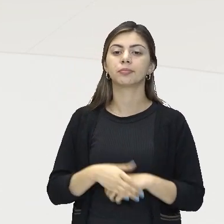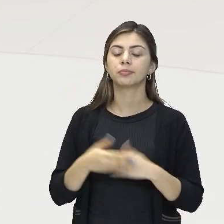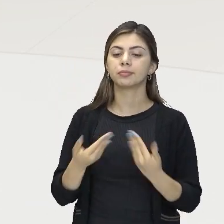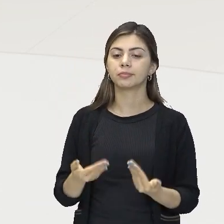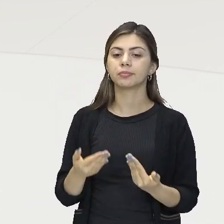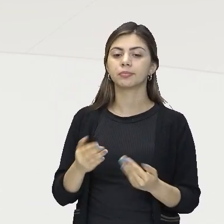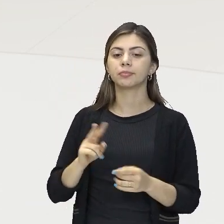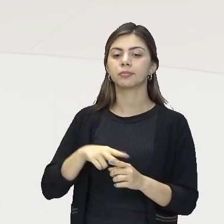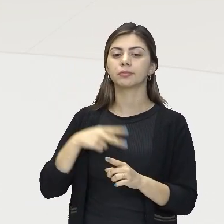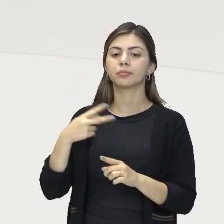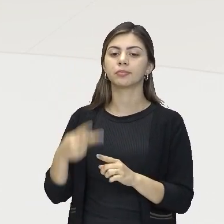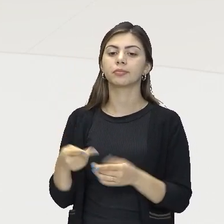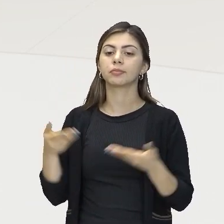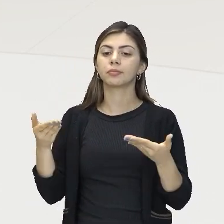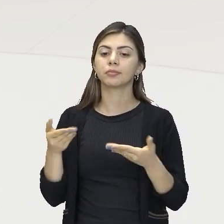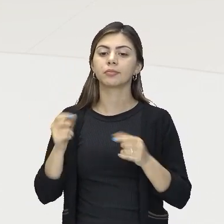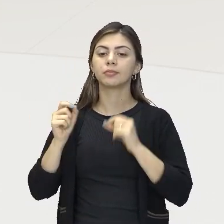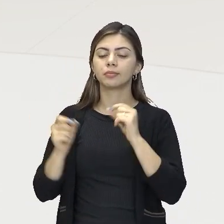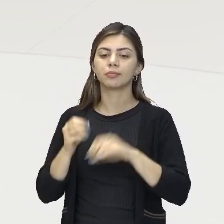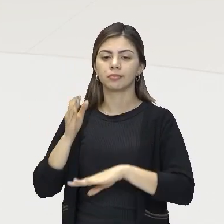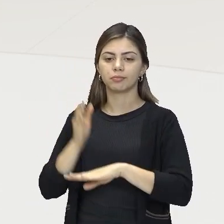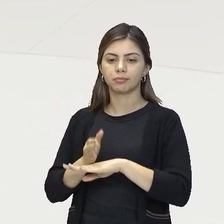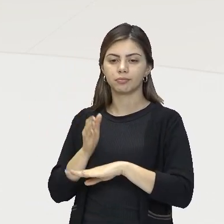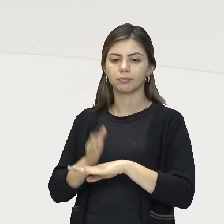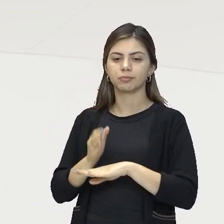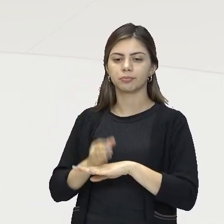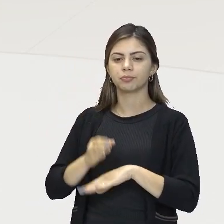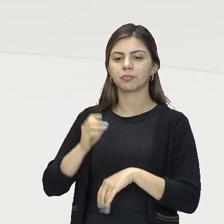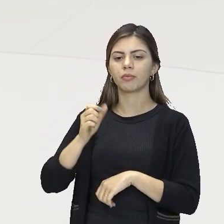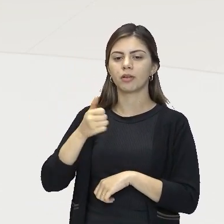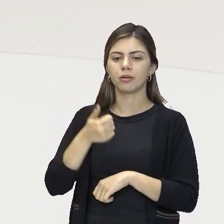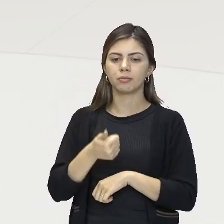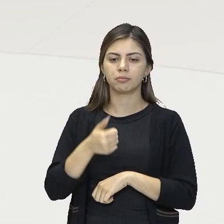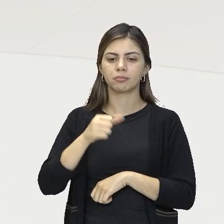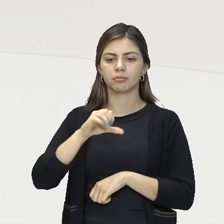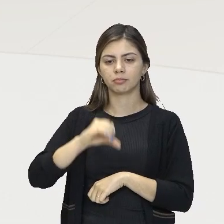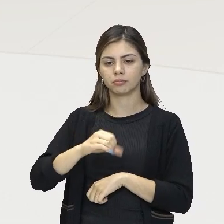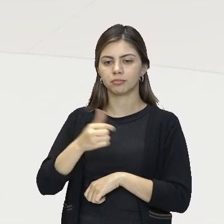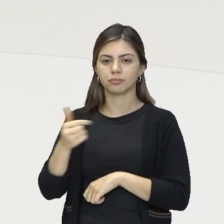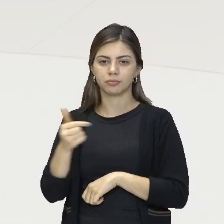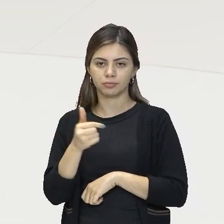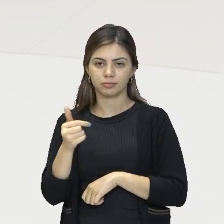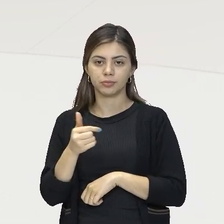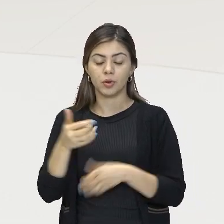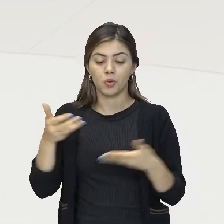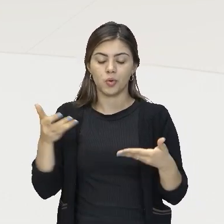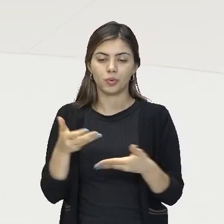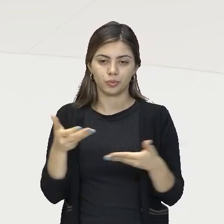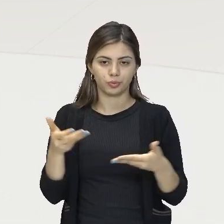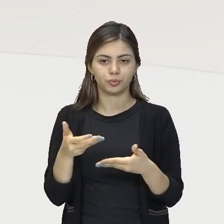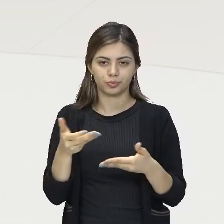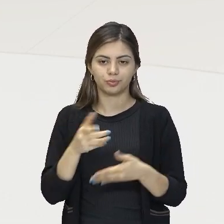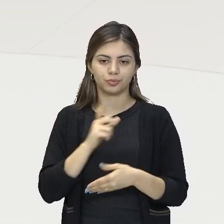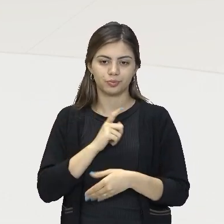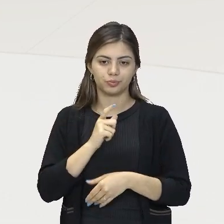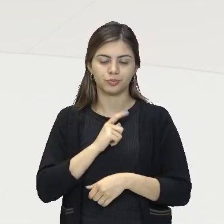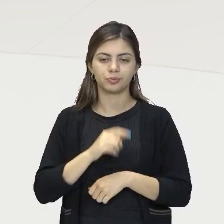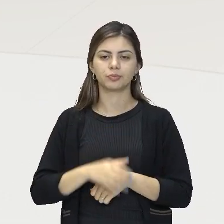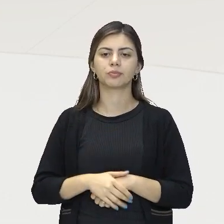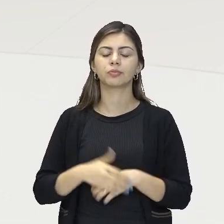depois, finalmente, chegou o quê? O modernismo, que é a nossa escola literária de hoje, tá? Então, o